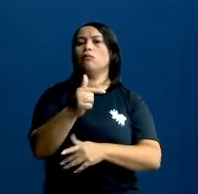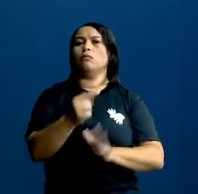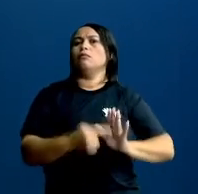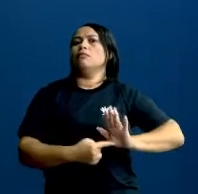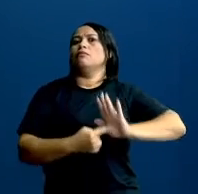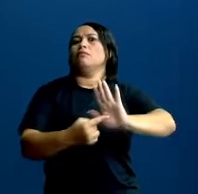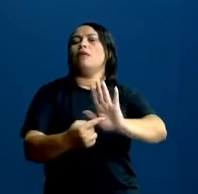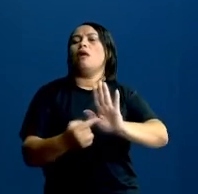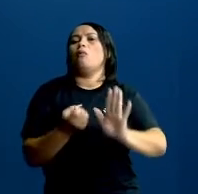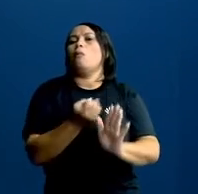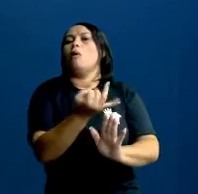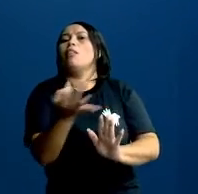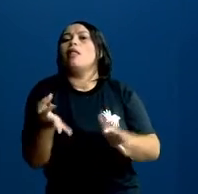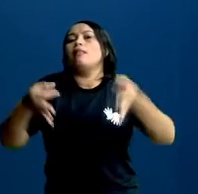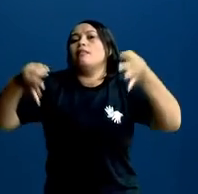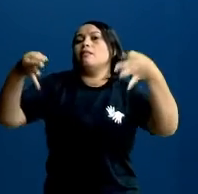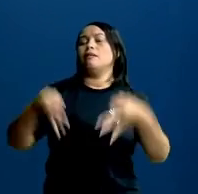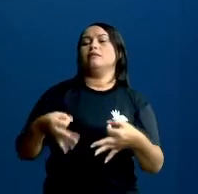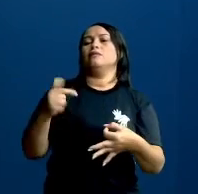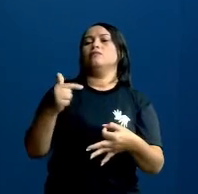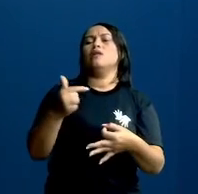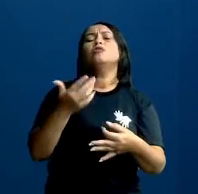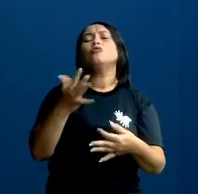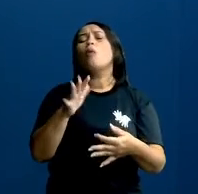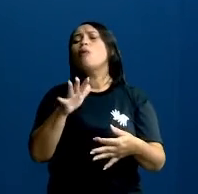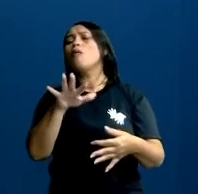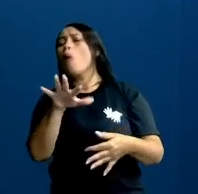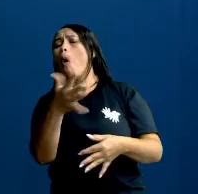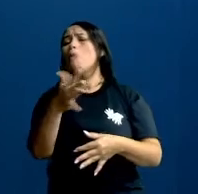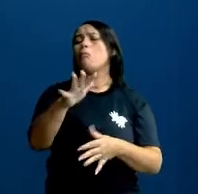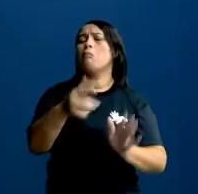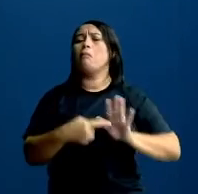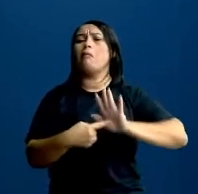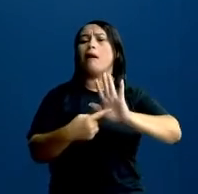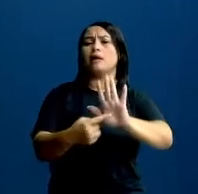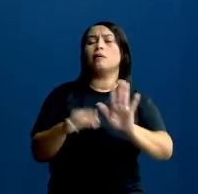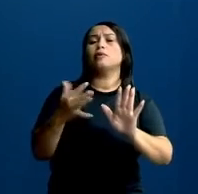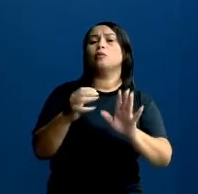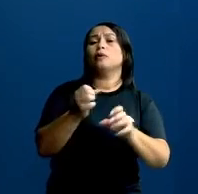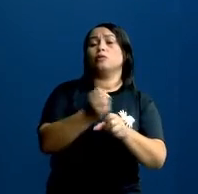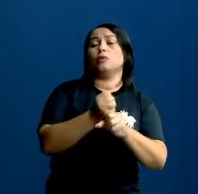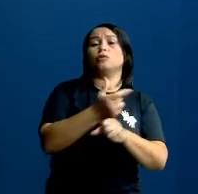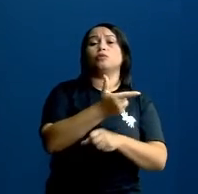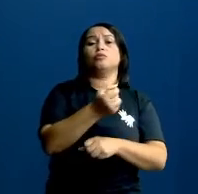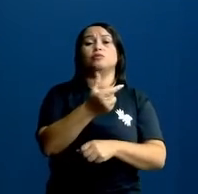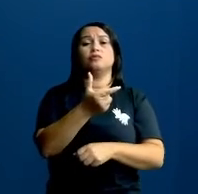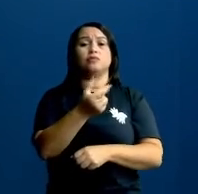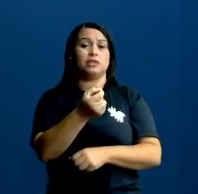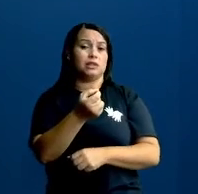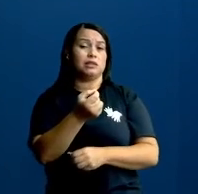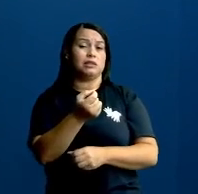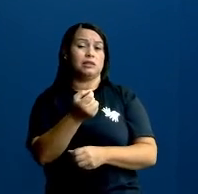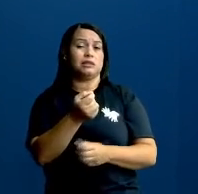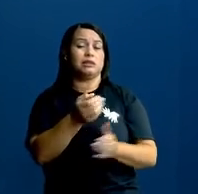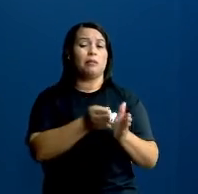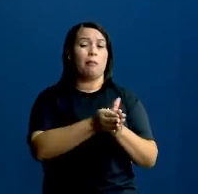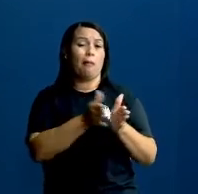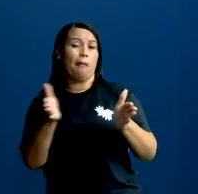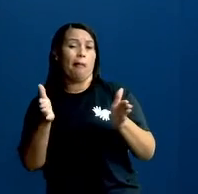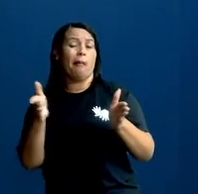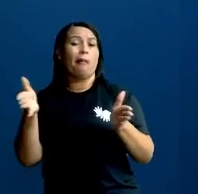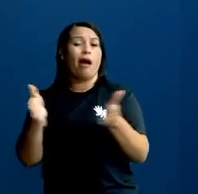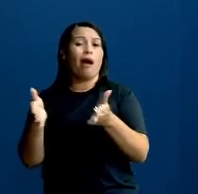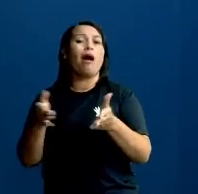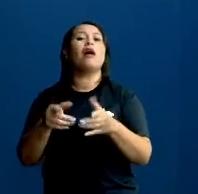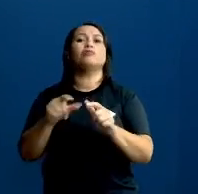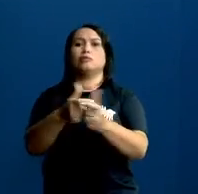valor exato. É uma estimativa, né? E a gente sabe que de 2020 para cá, provavelmente já aumentou